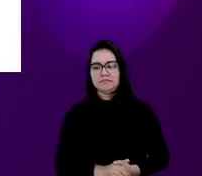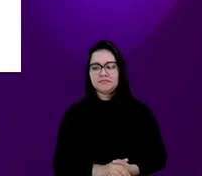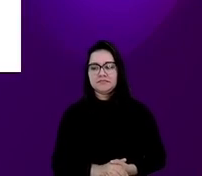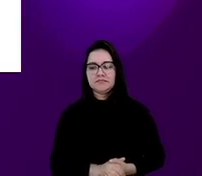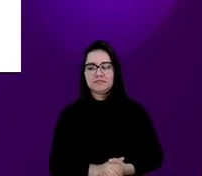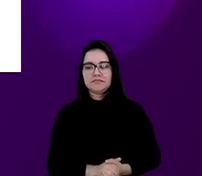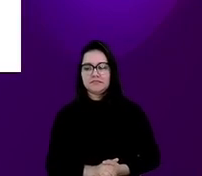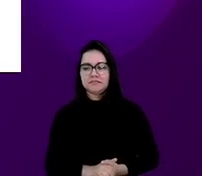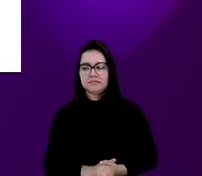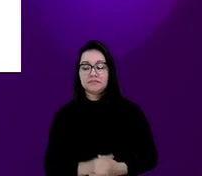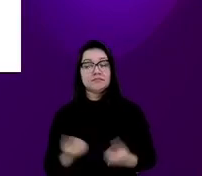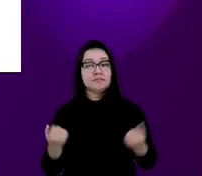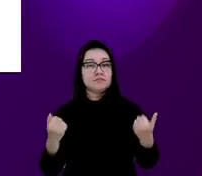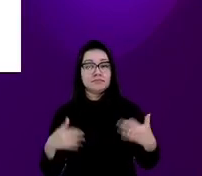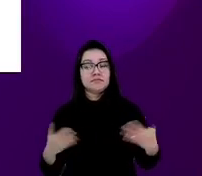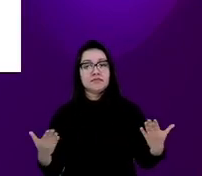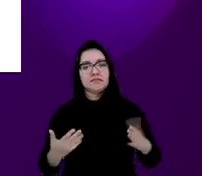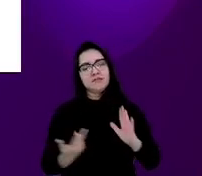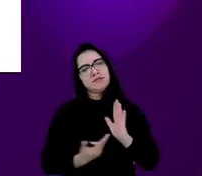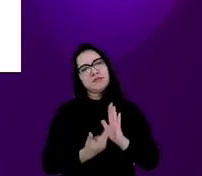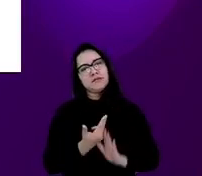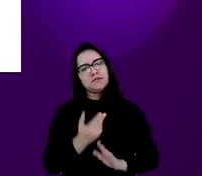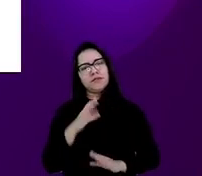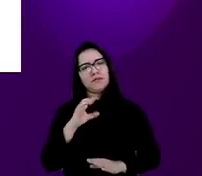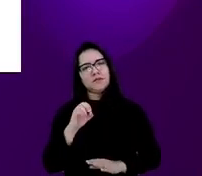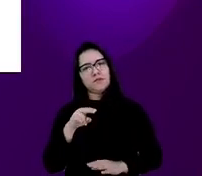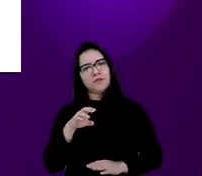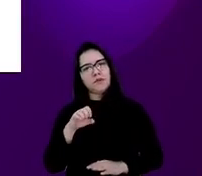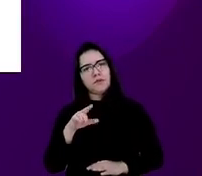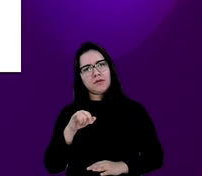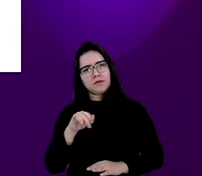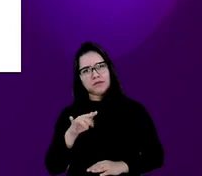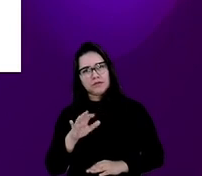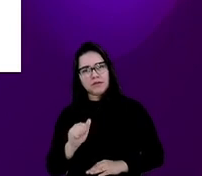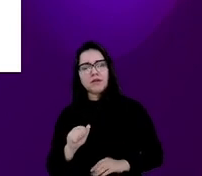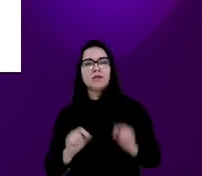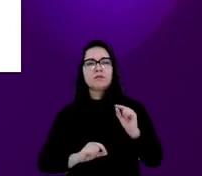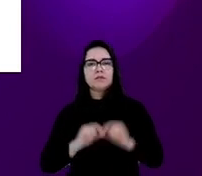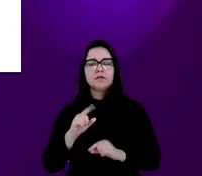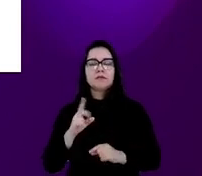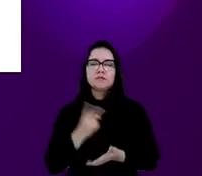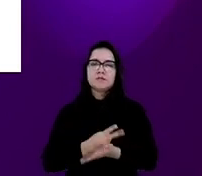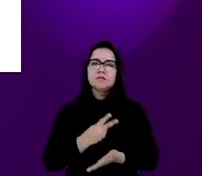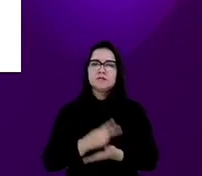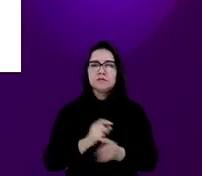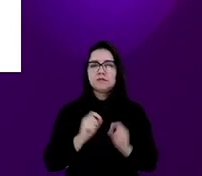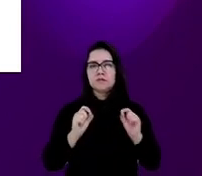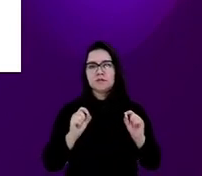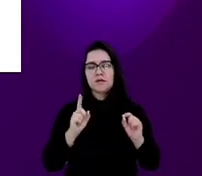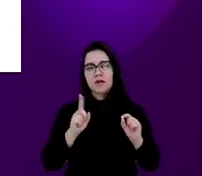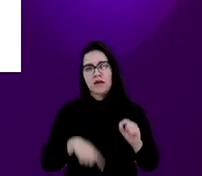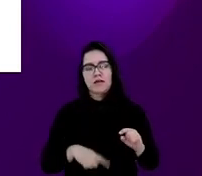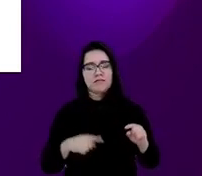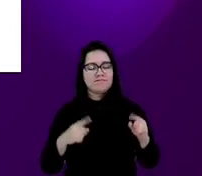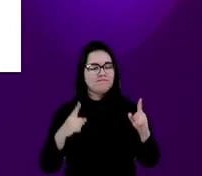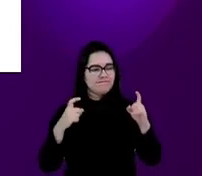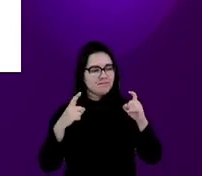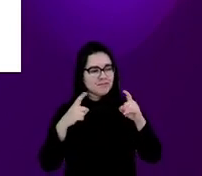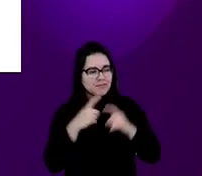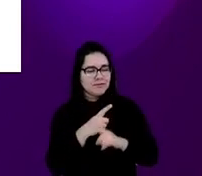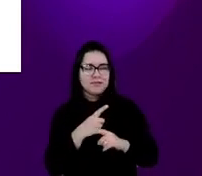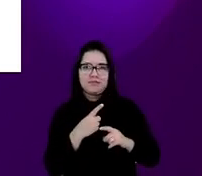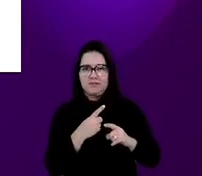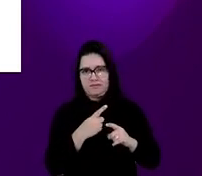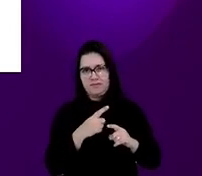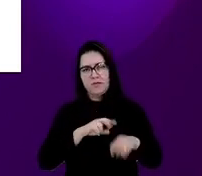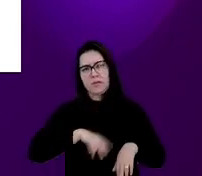E quando a gente fala em cirurgia oncológica, a gente quase sempre cai em cirurgias complexas, né?